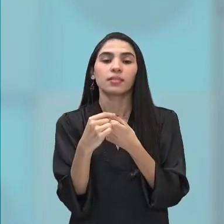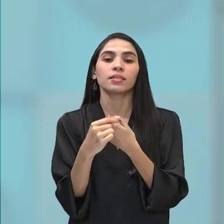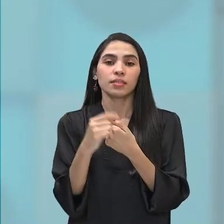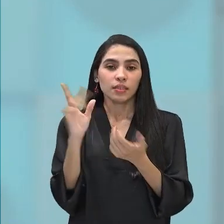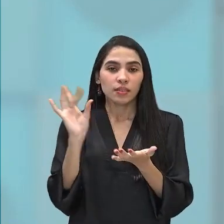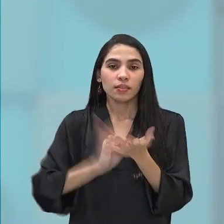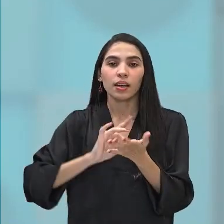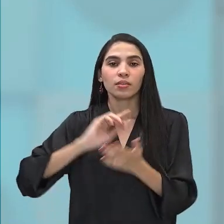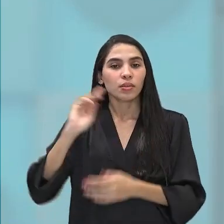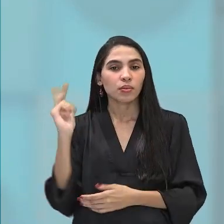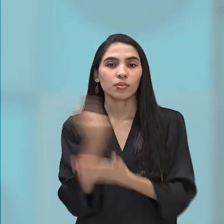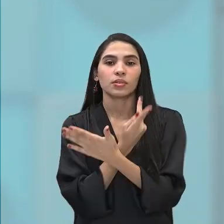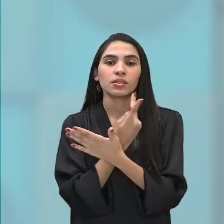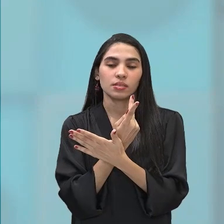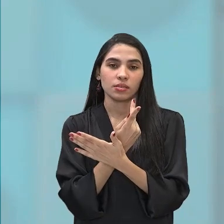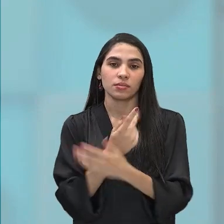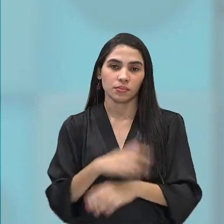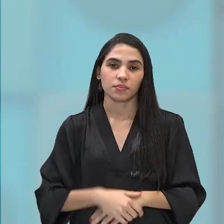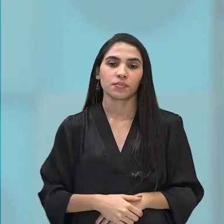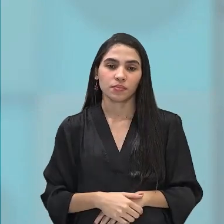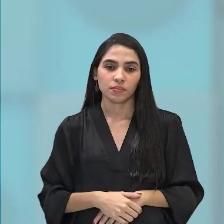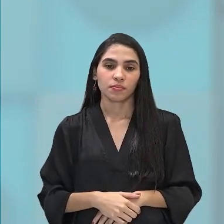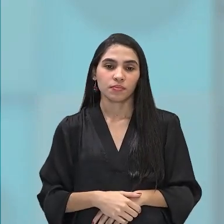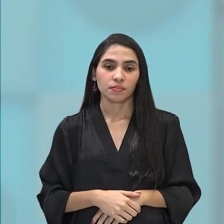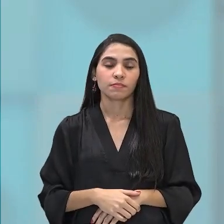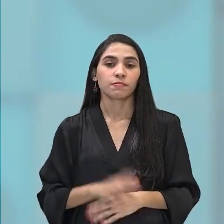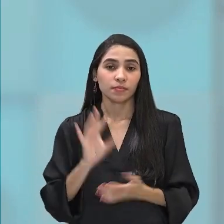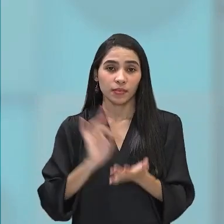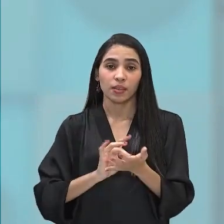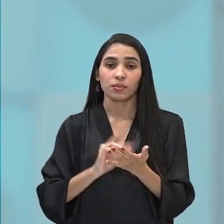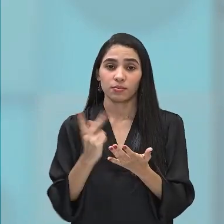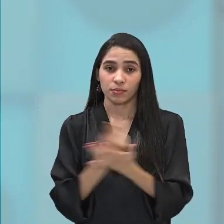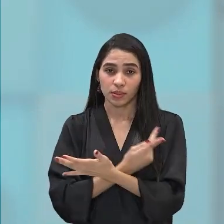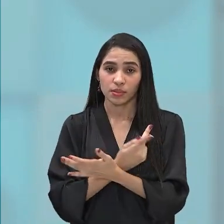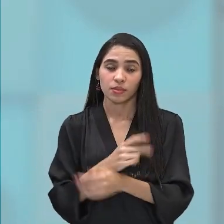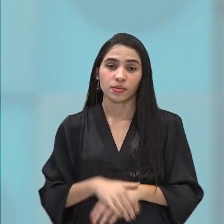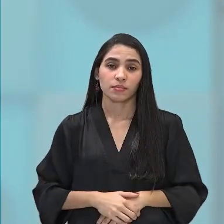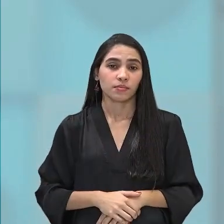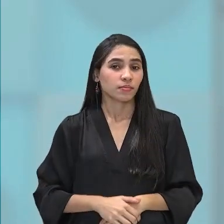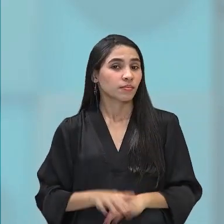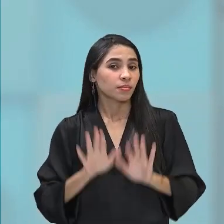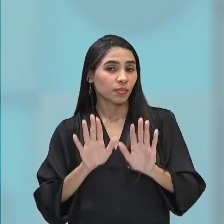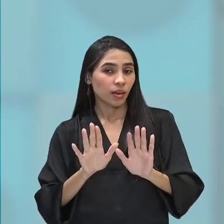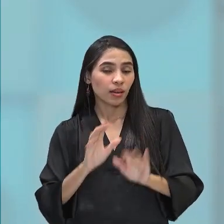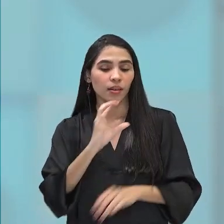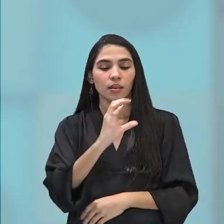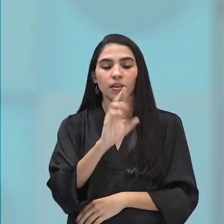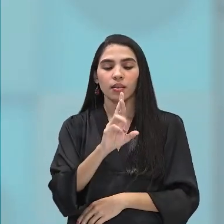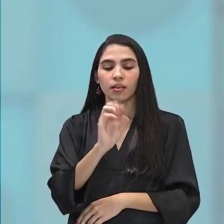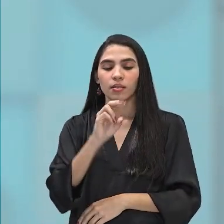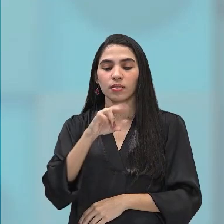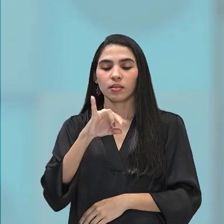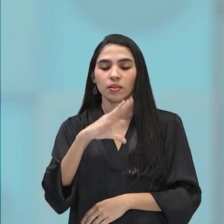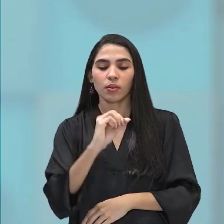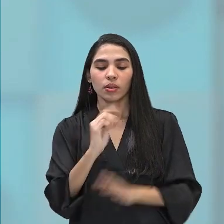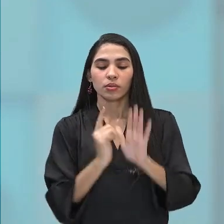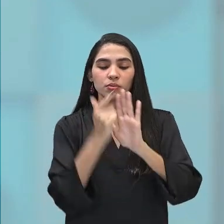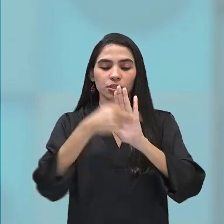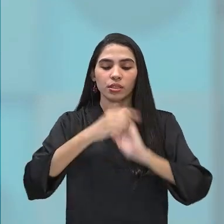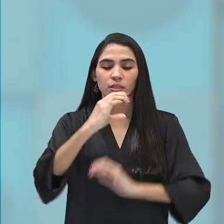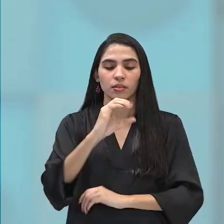acontecidos, de narração de fatos que aconteceram de maneira real. Porém, a crônica, o gênero textual